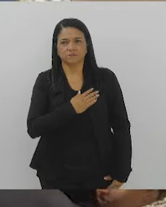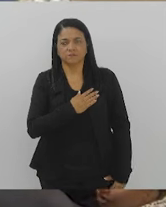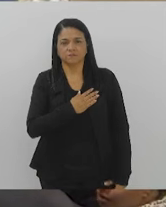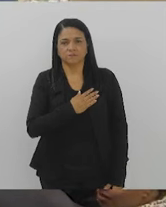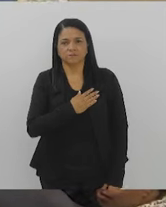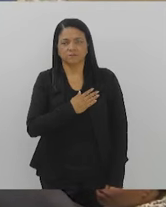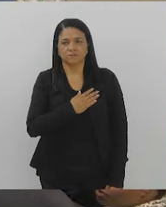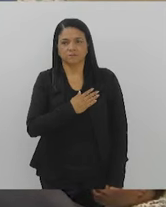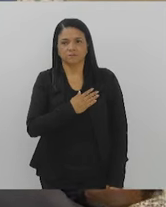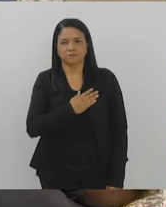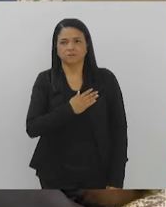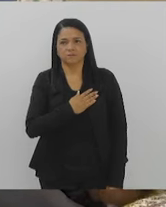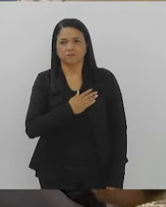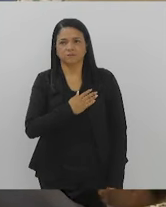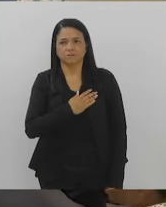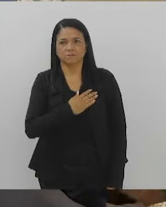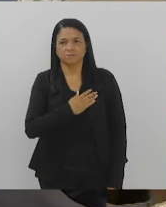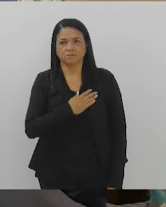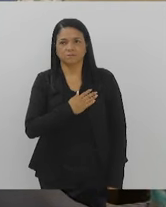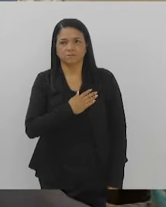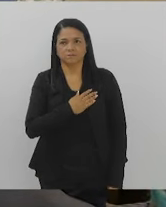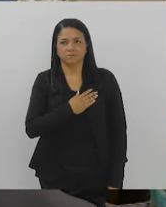Então.